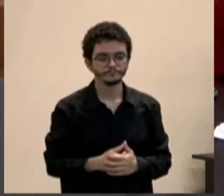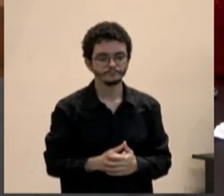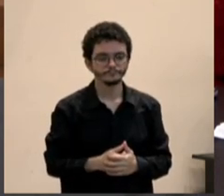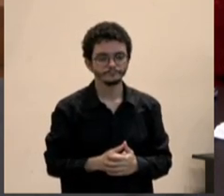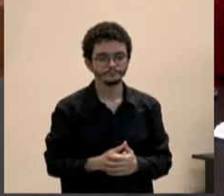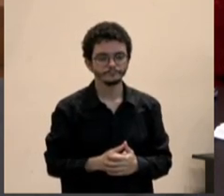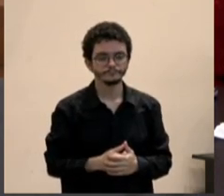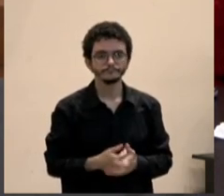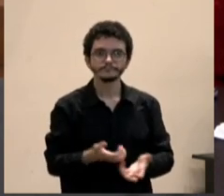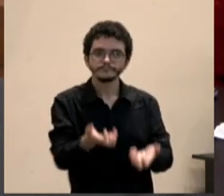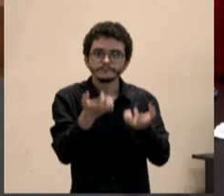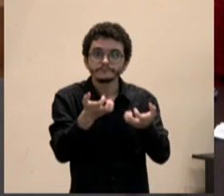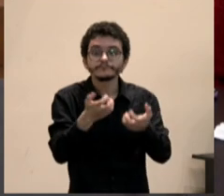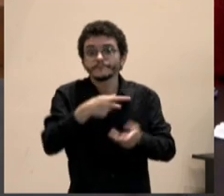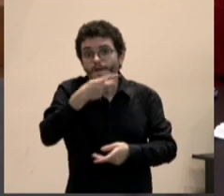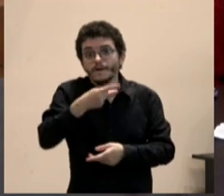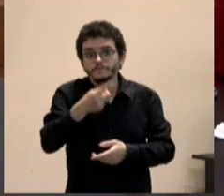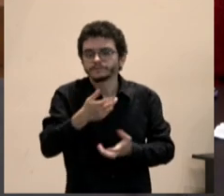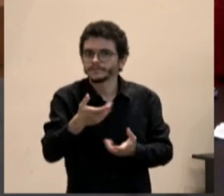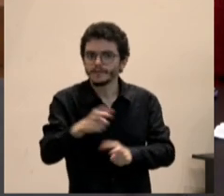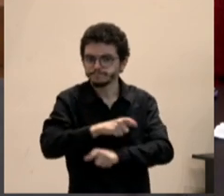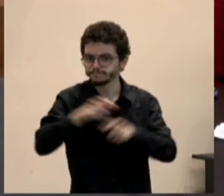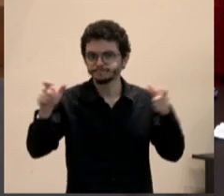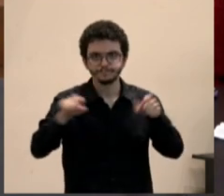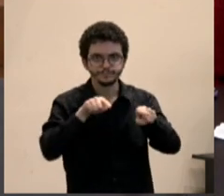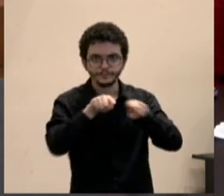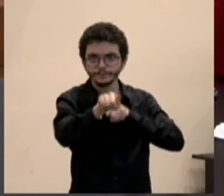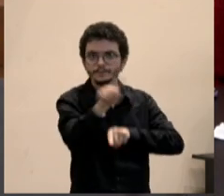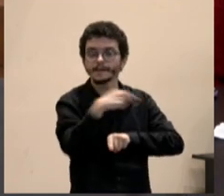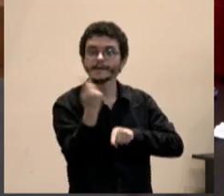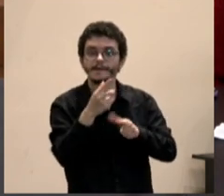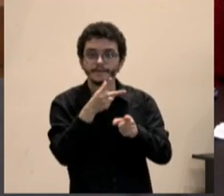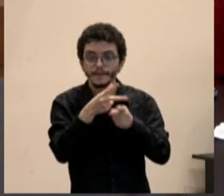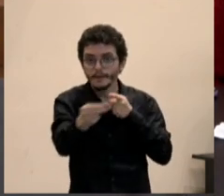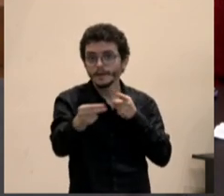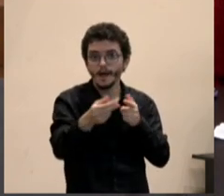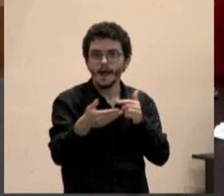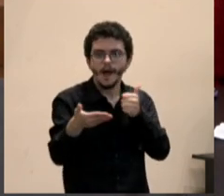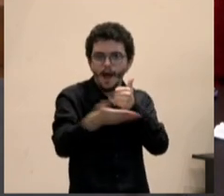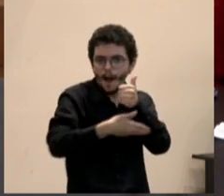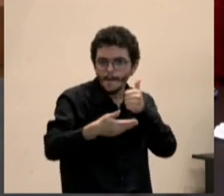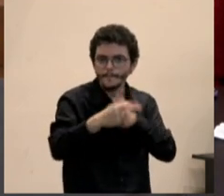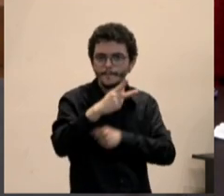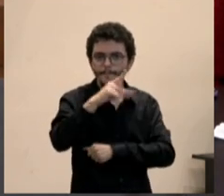Eu quero dizer que foi um grande avanço a gente ter conquistado o piso nacional.